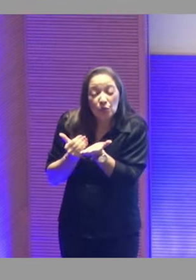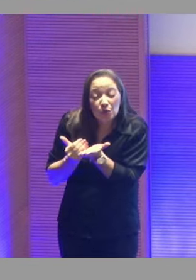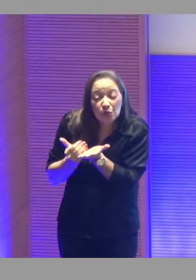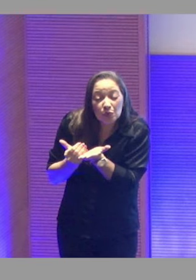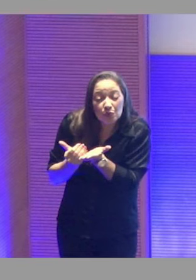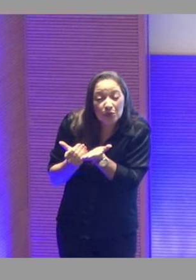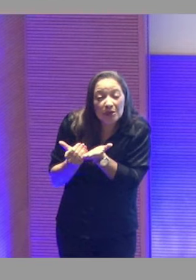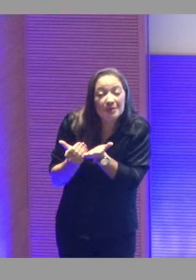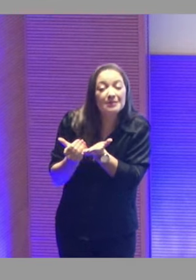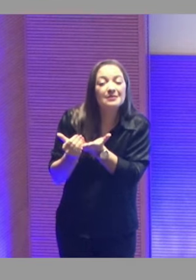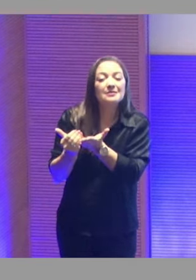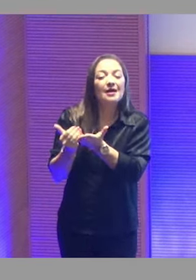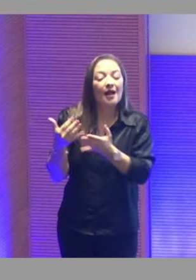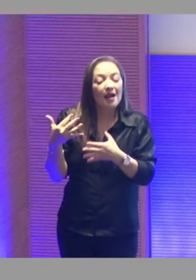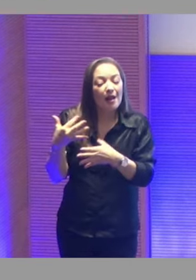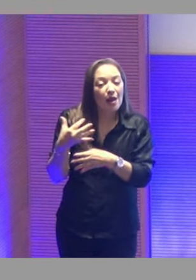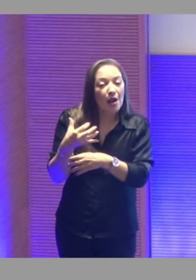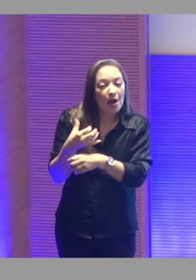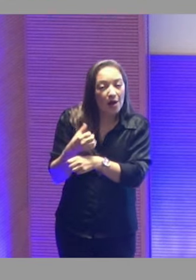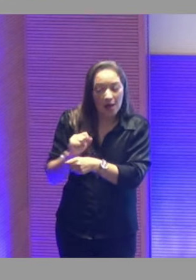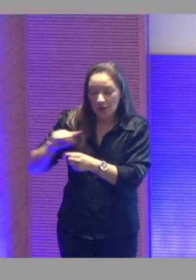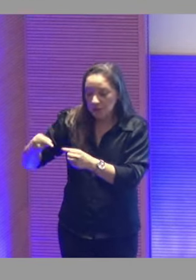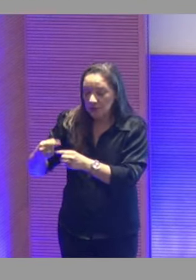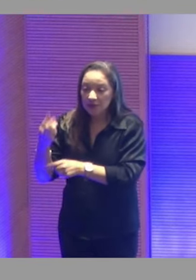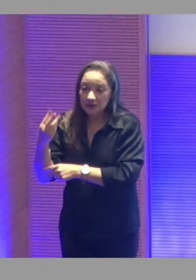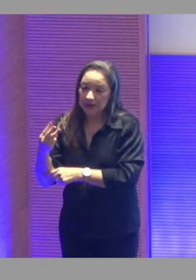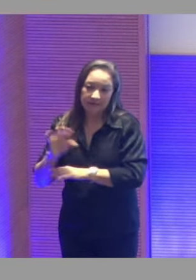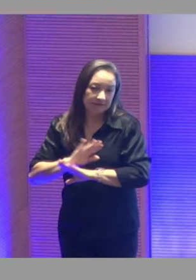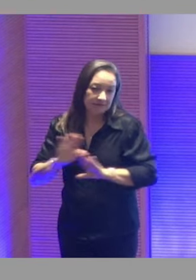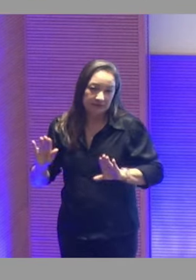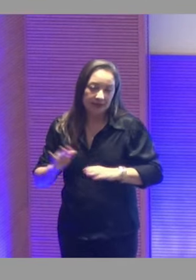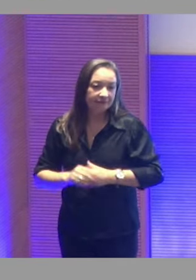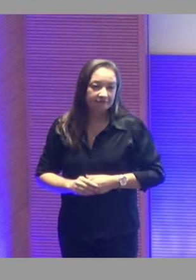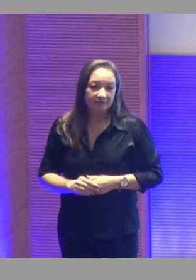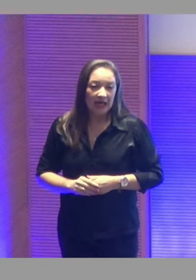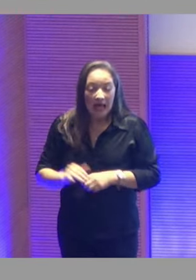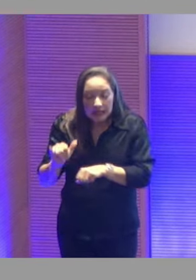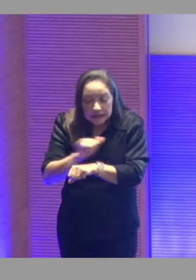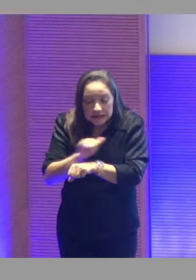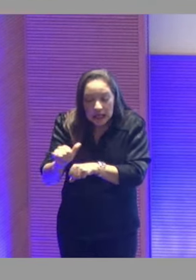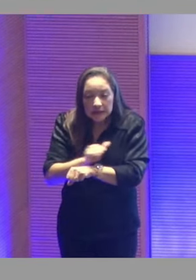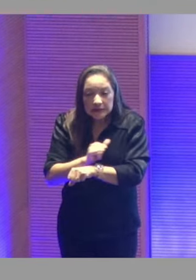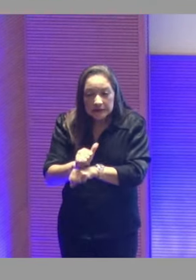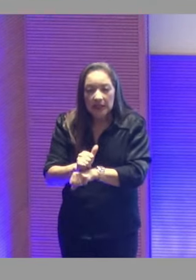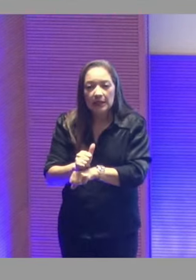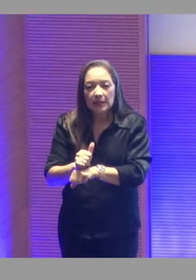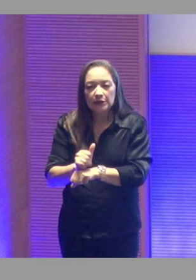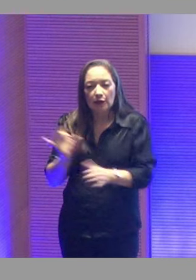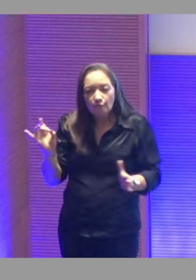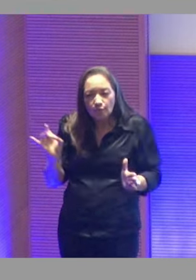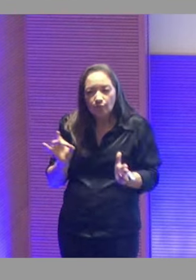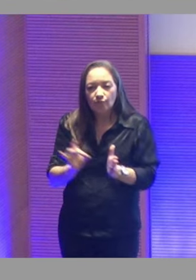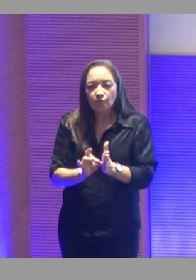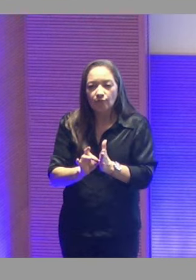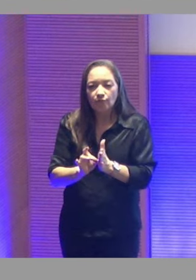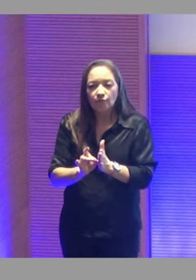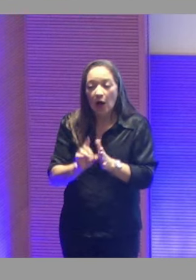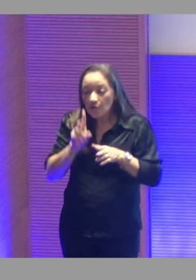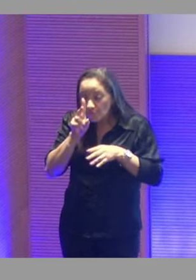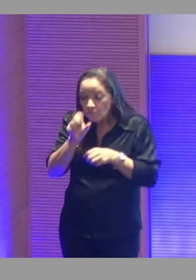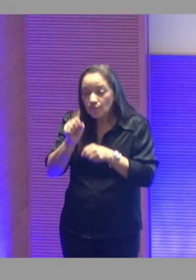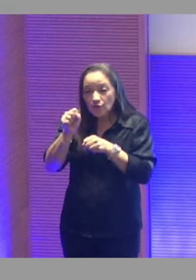eh nessa contabilização do scopo 3 mas ainda não não não tem essa estratégia eh bem robusta dentro